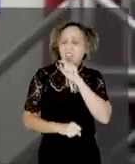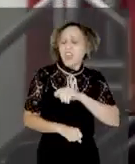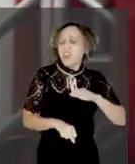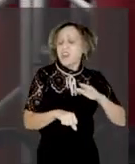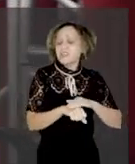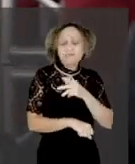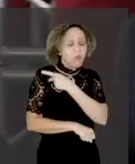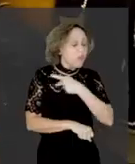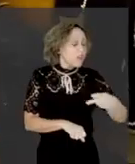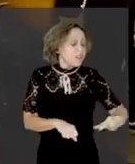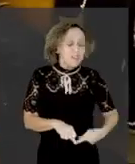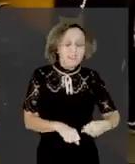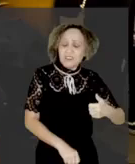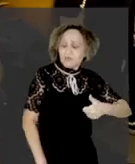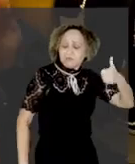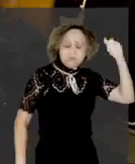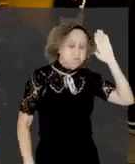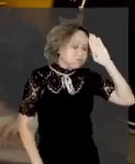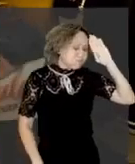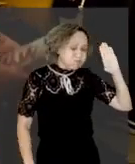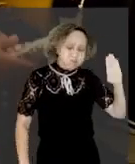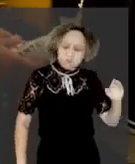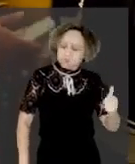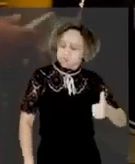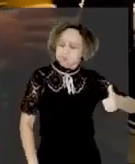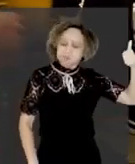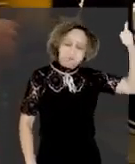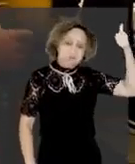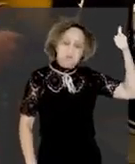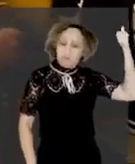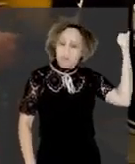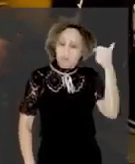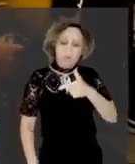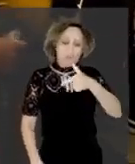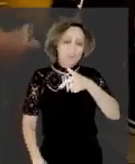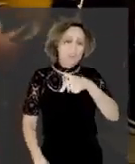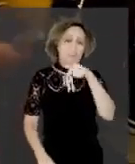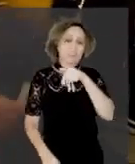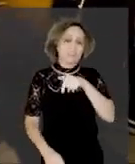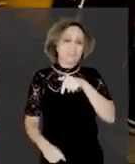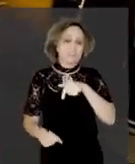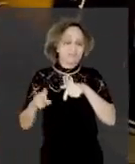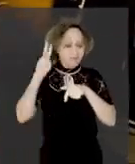palma Luiz Inácio Lula da Silva.